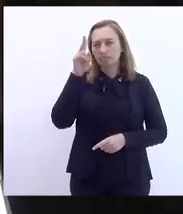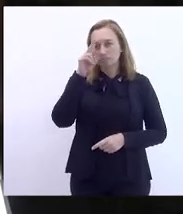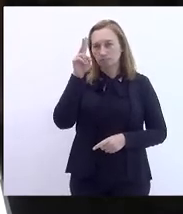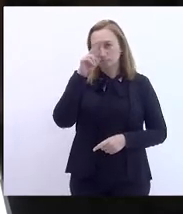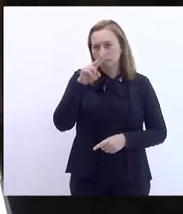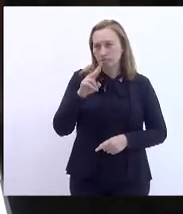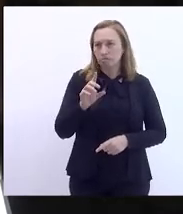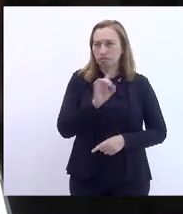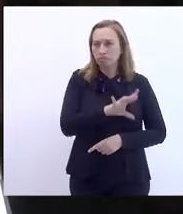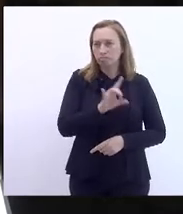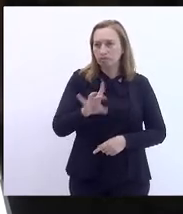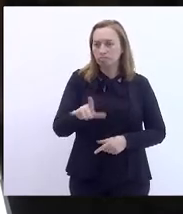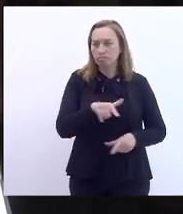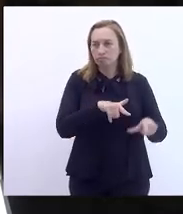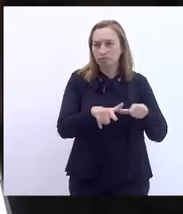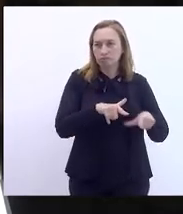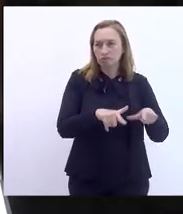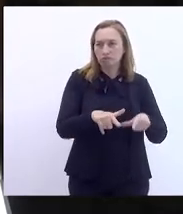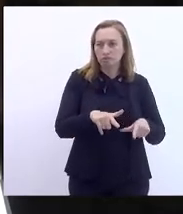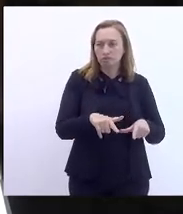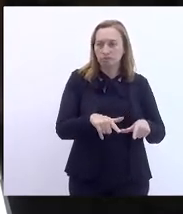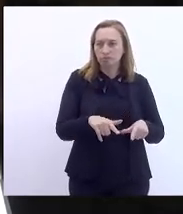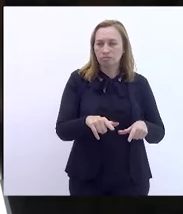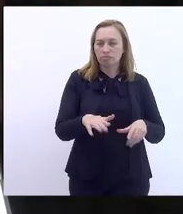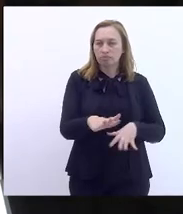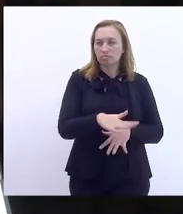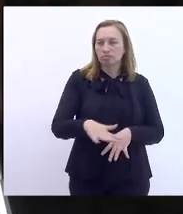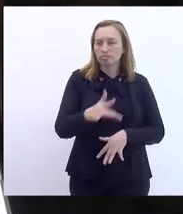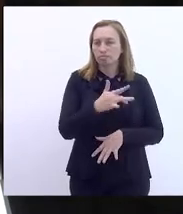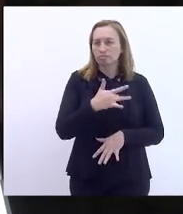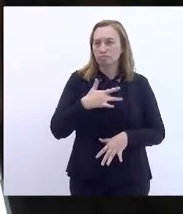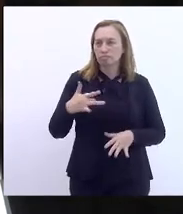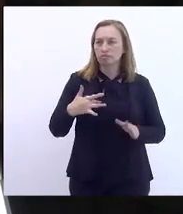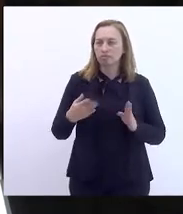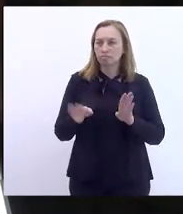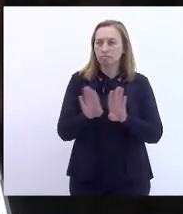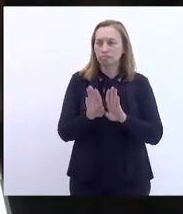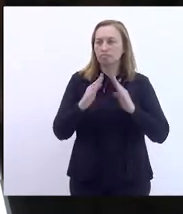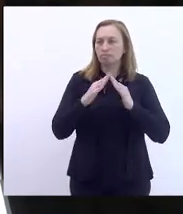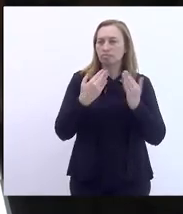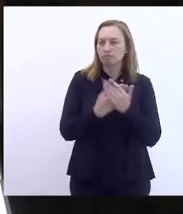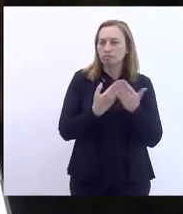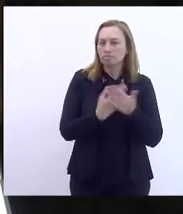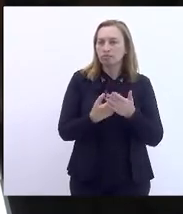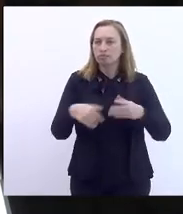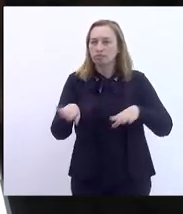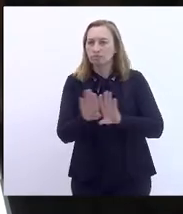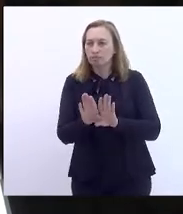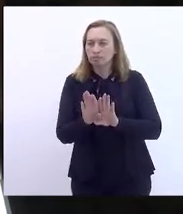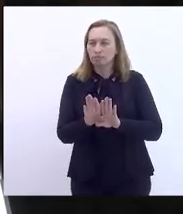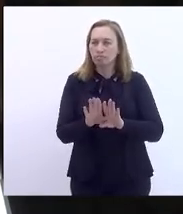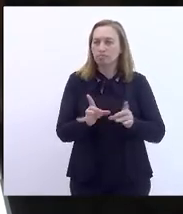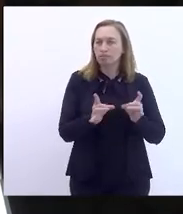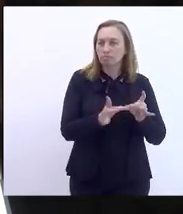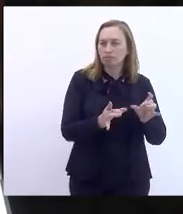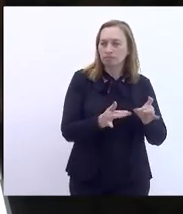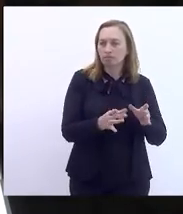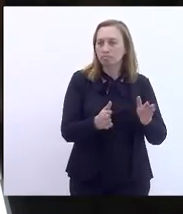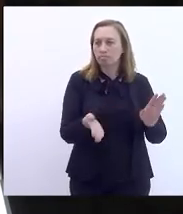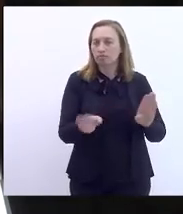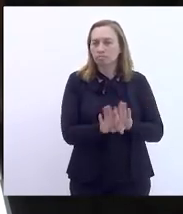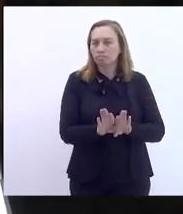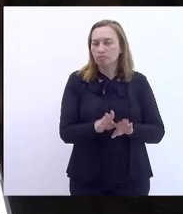lembrar que a cada operação nas unidades de saúde fecham as escolas fecham o comércio fecha as pessoas não conseguem